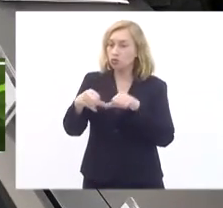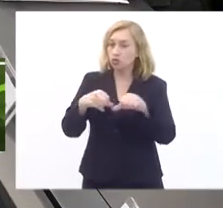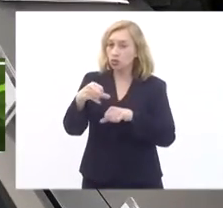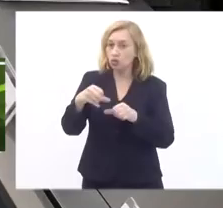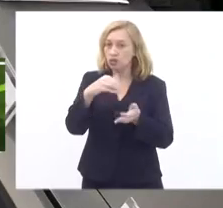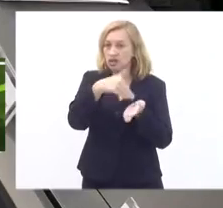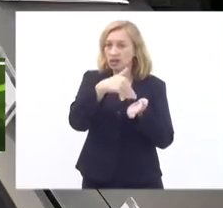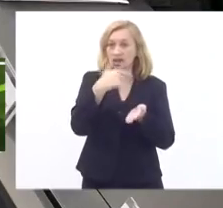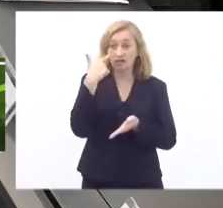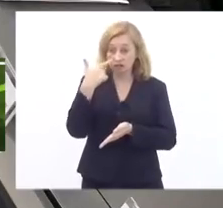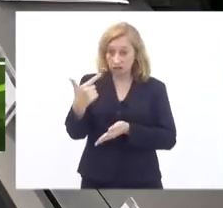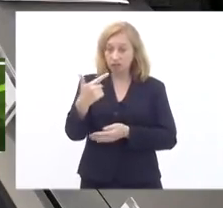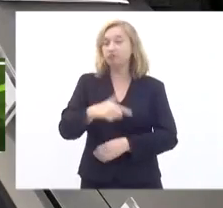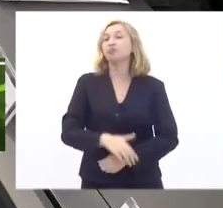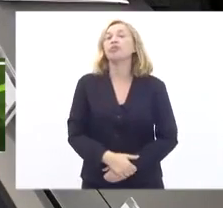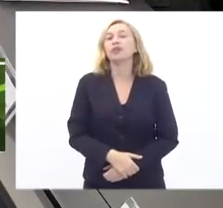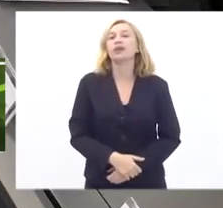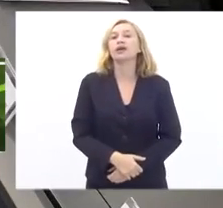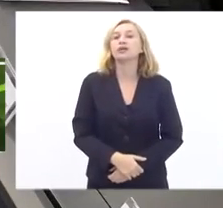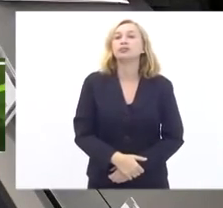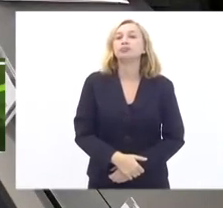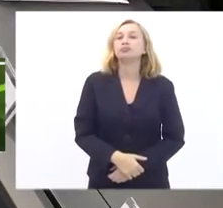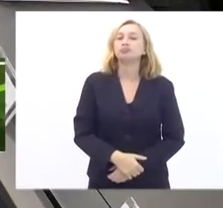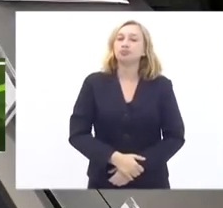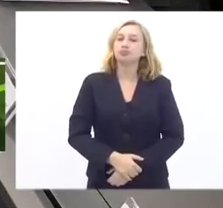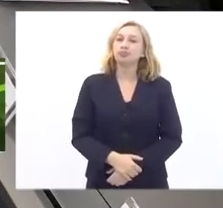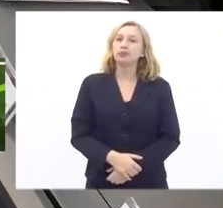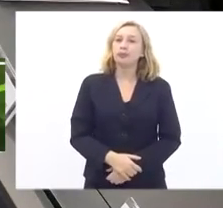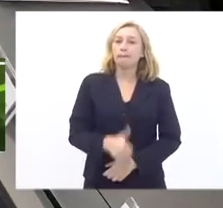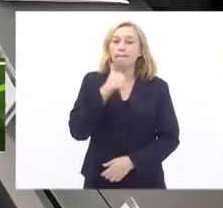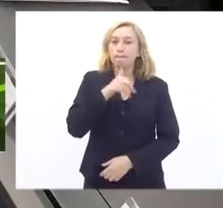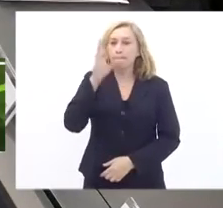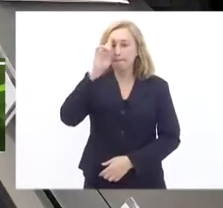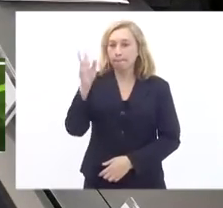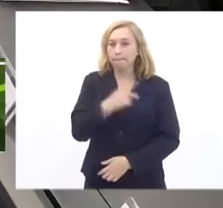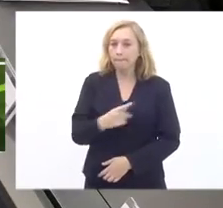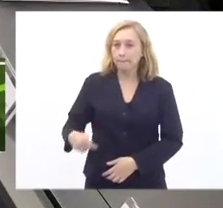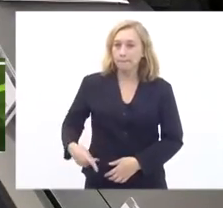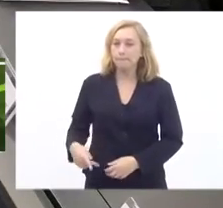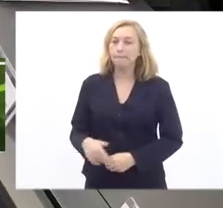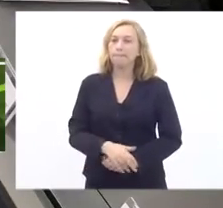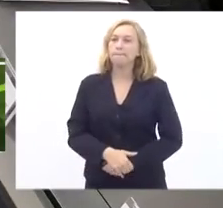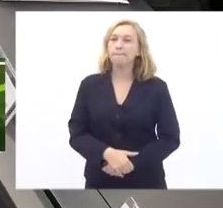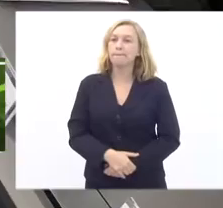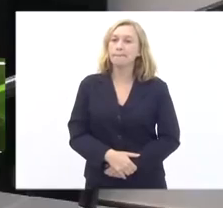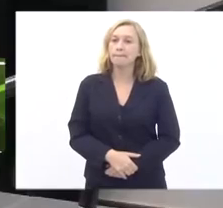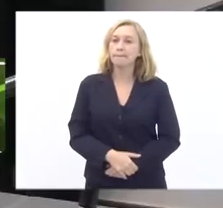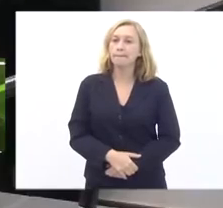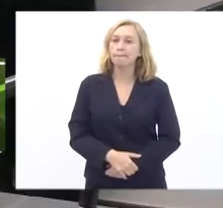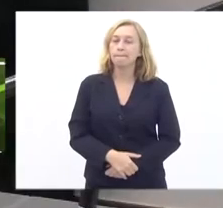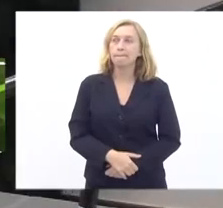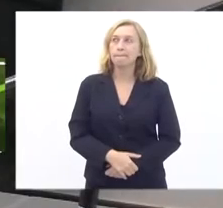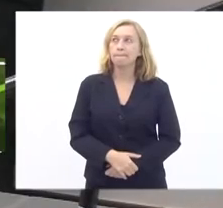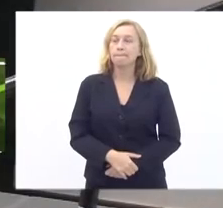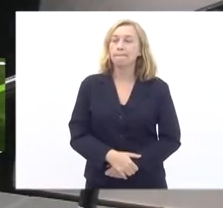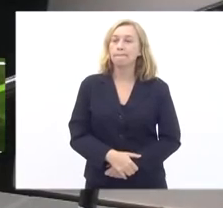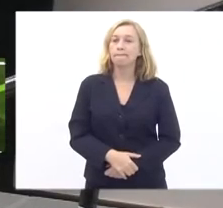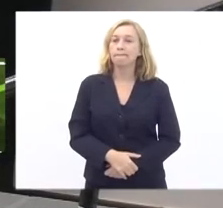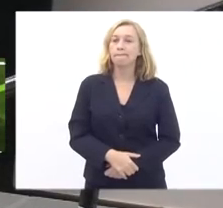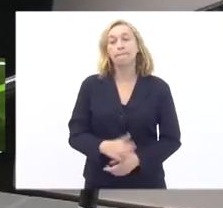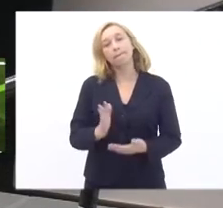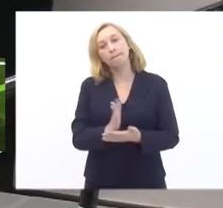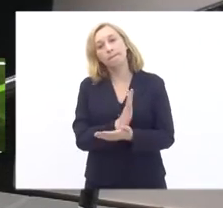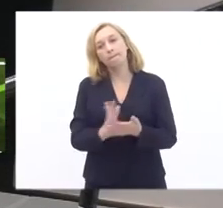Isso aí por motivos pessoais. Além do mais, senhora presidente, e aí com algumas discordâncias